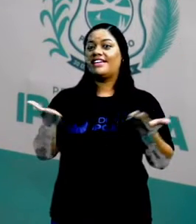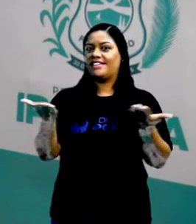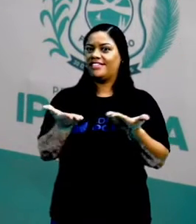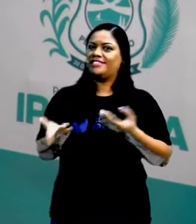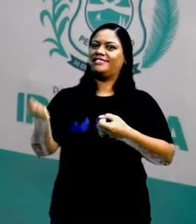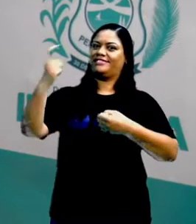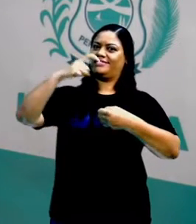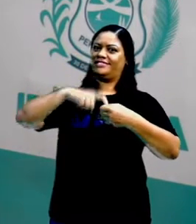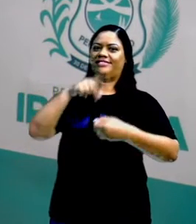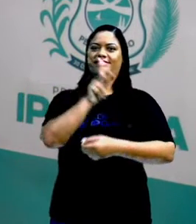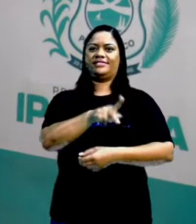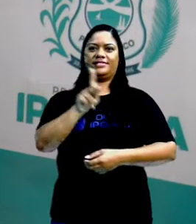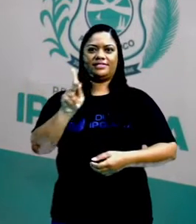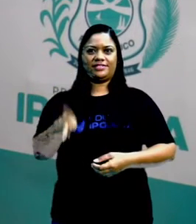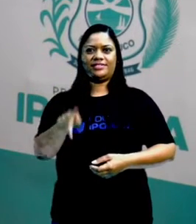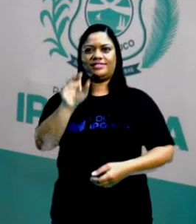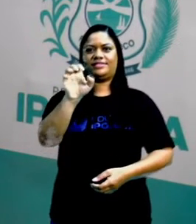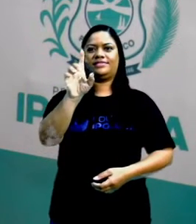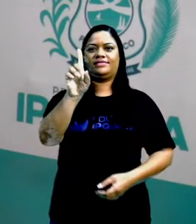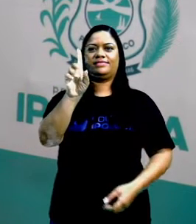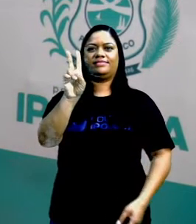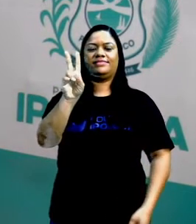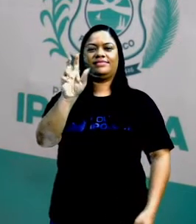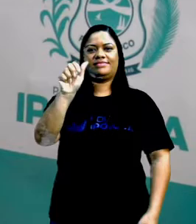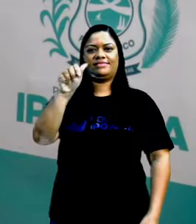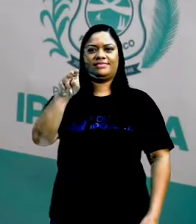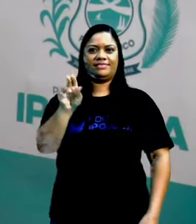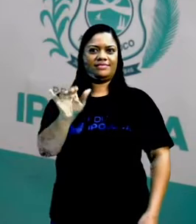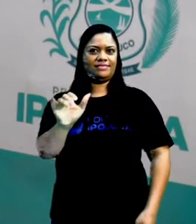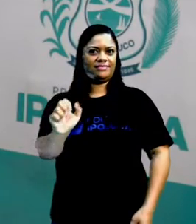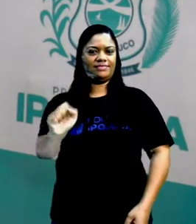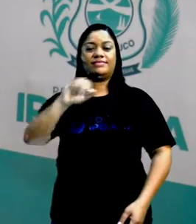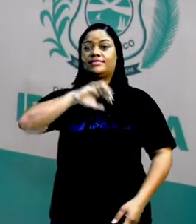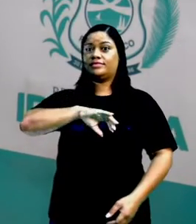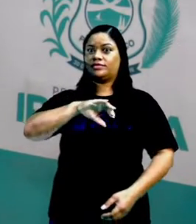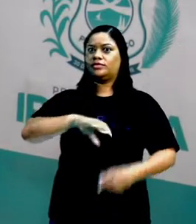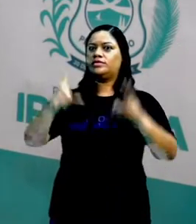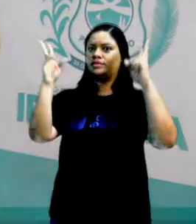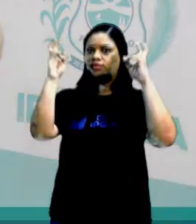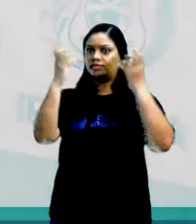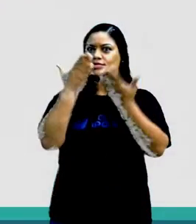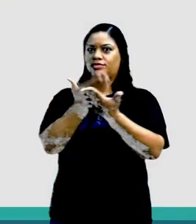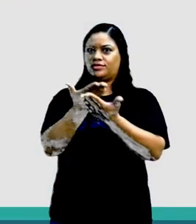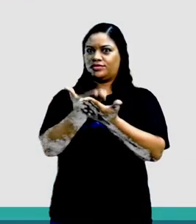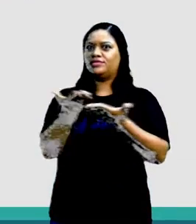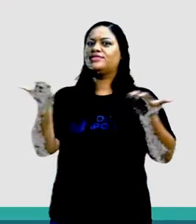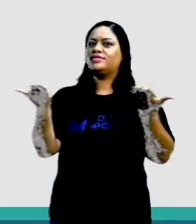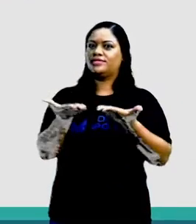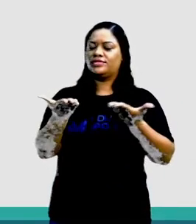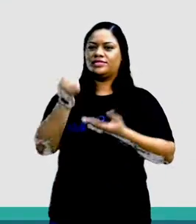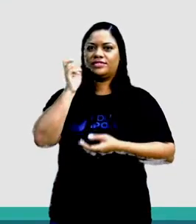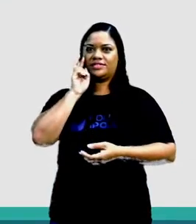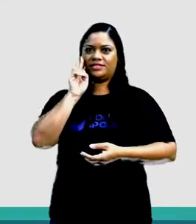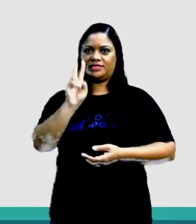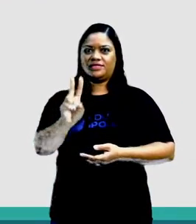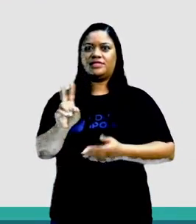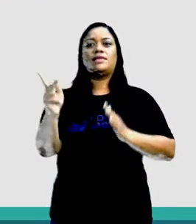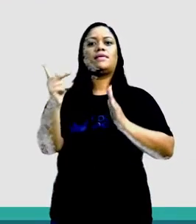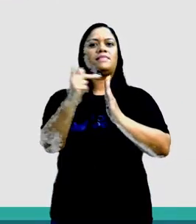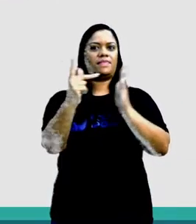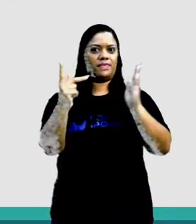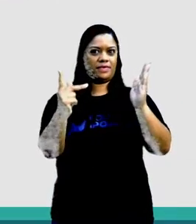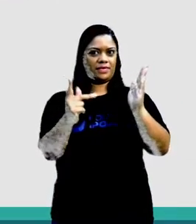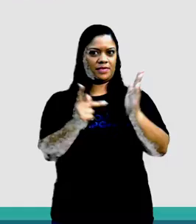estamos de volta, sou a professora Edvânia Nunes, de Língua Portuguesa. E o tema da nossa aula de hoje, como vocês podem ver aí, é